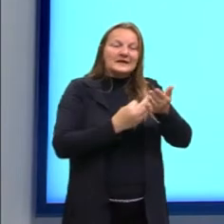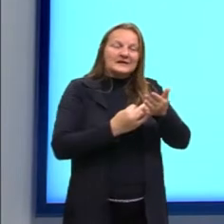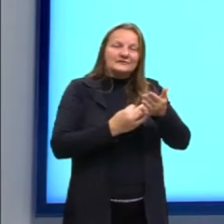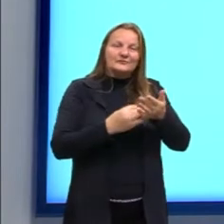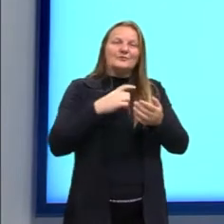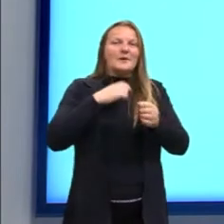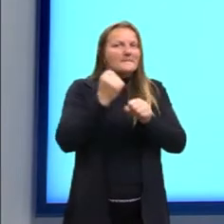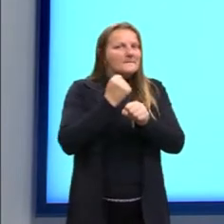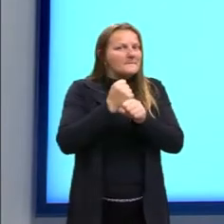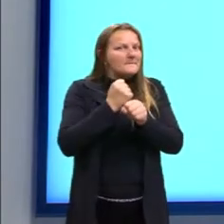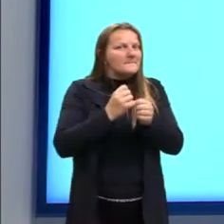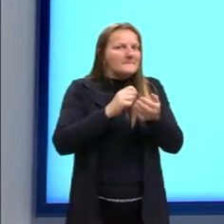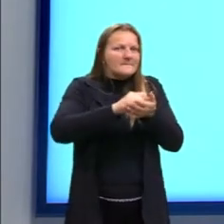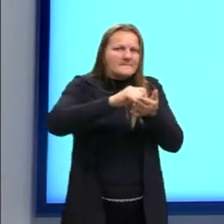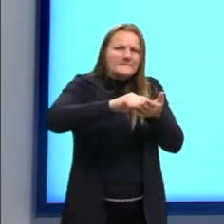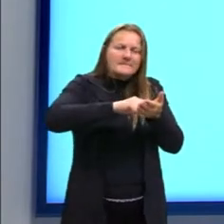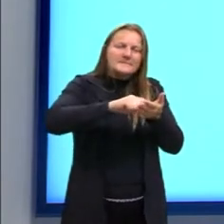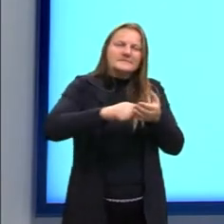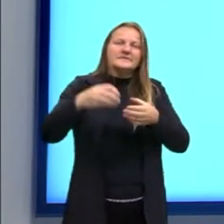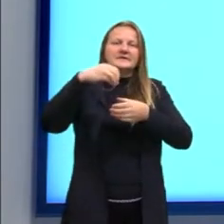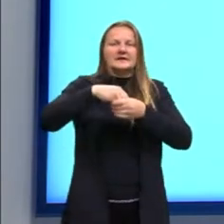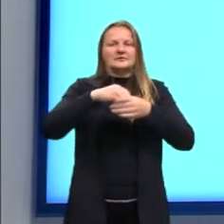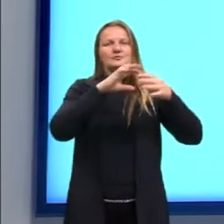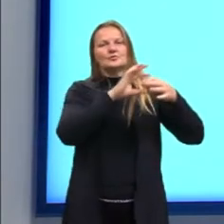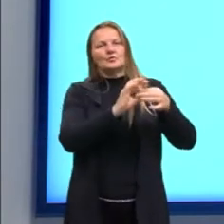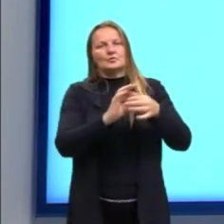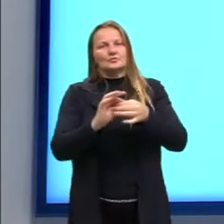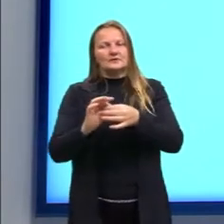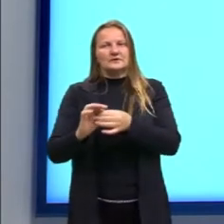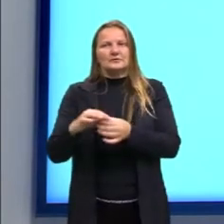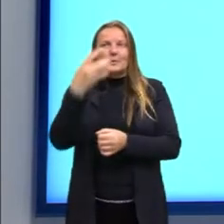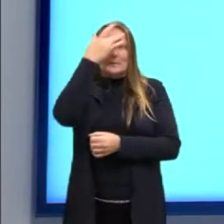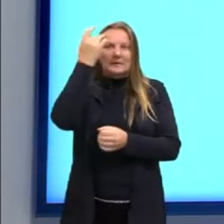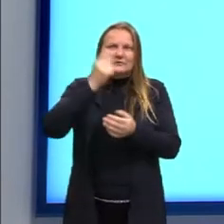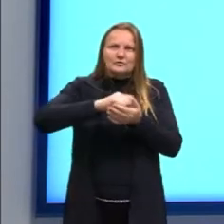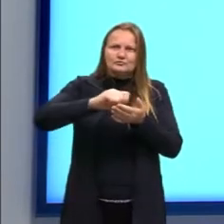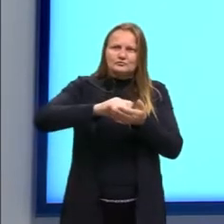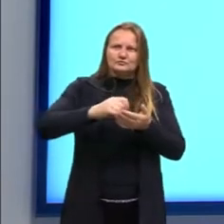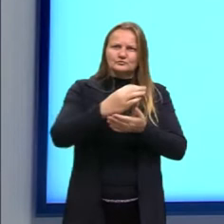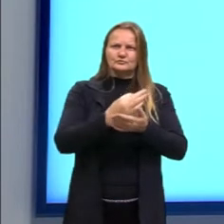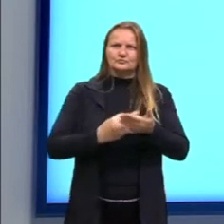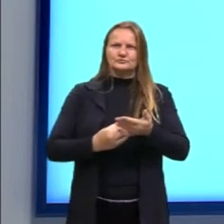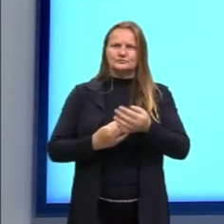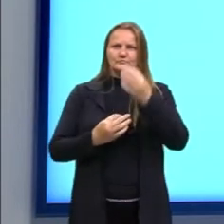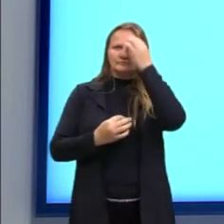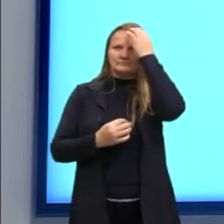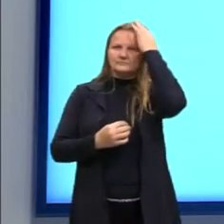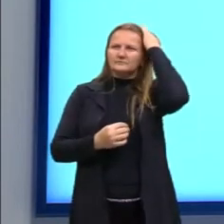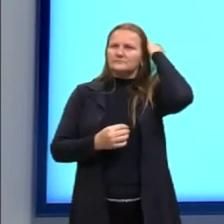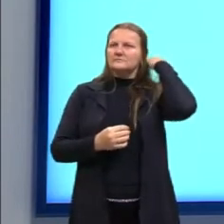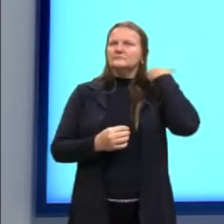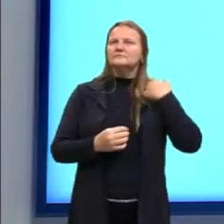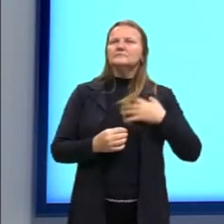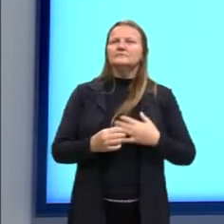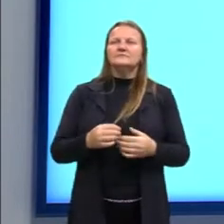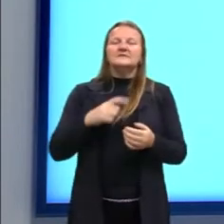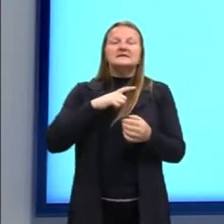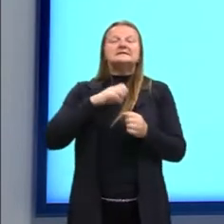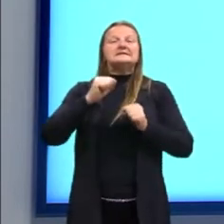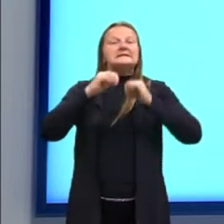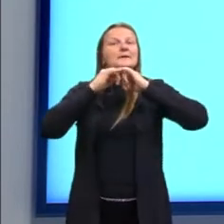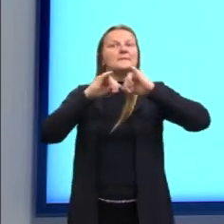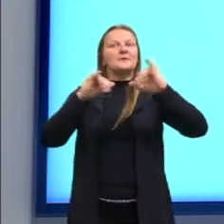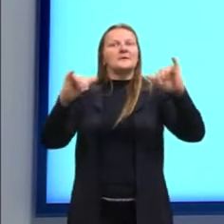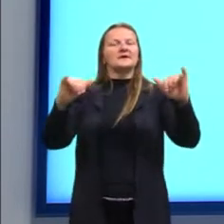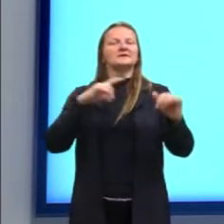é produzido dentro de um contexto. Eu preciso entender, por exemplo, se ele é uma propaganda, eu preciso entender se ele é um